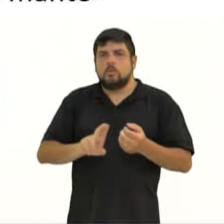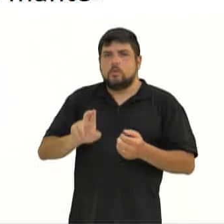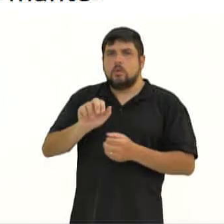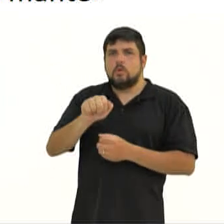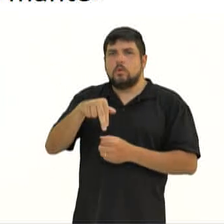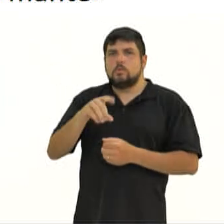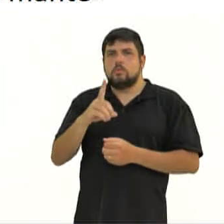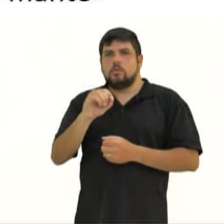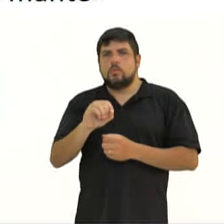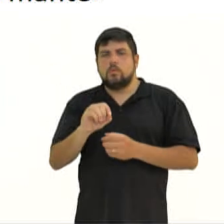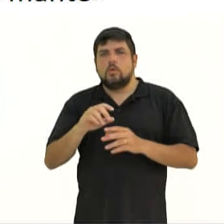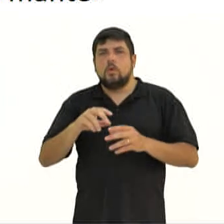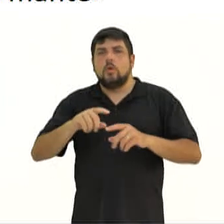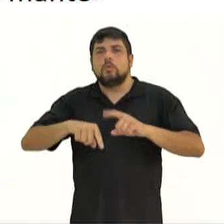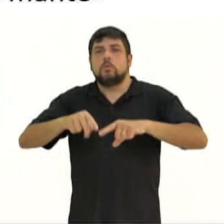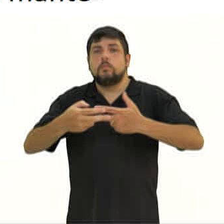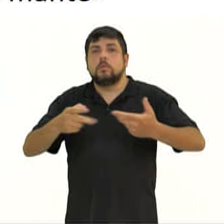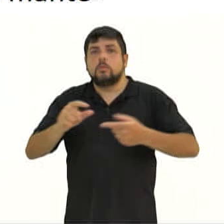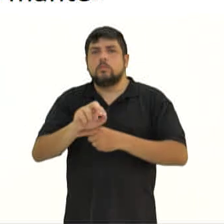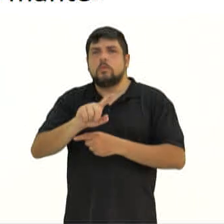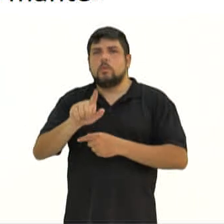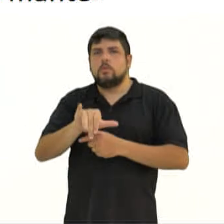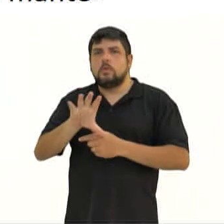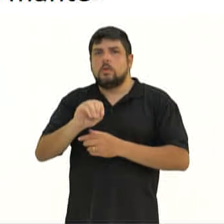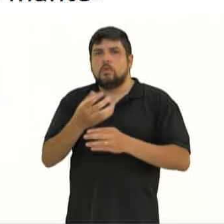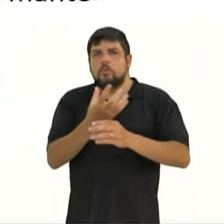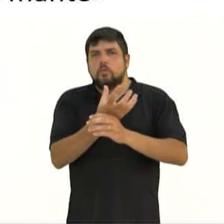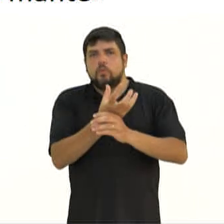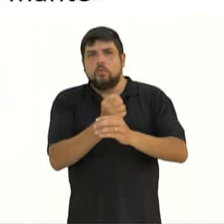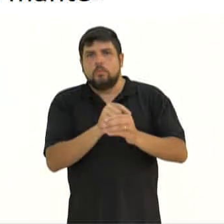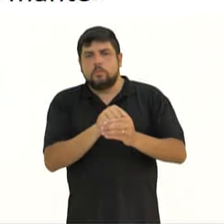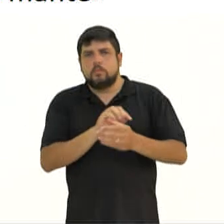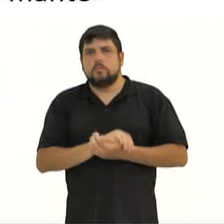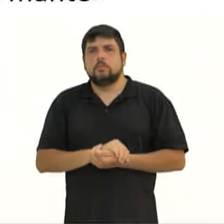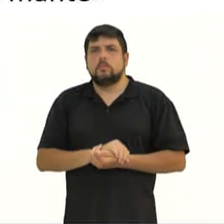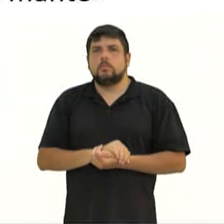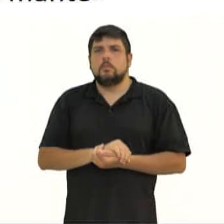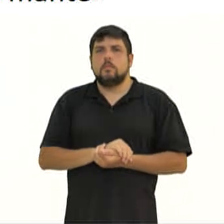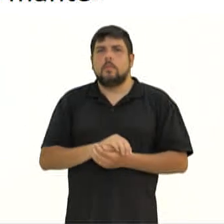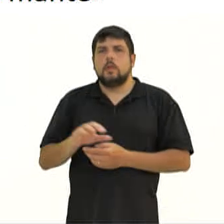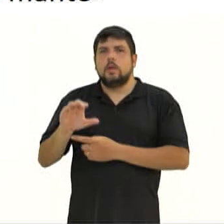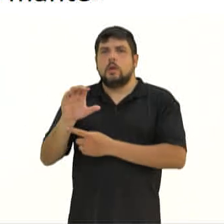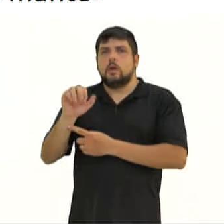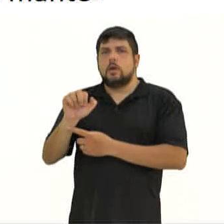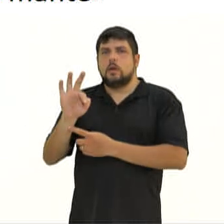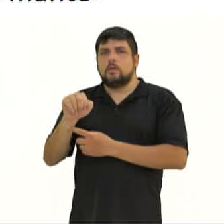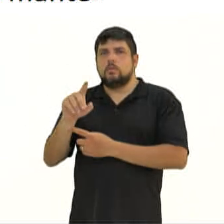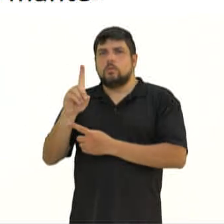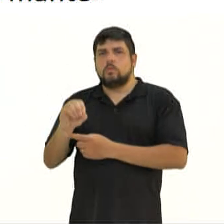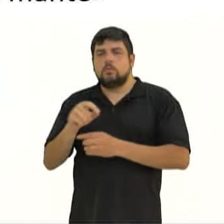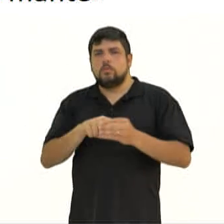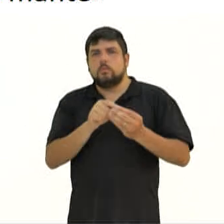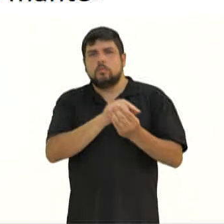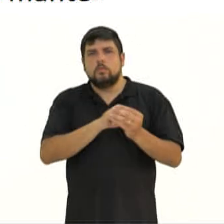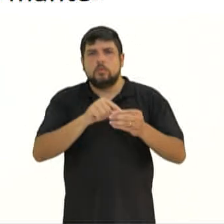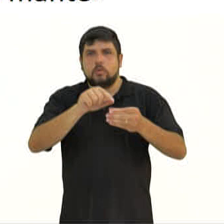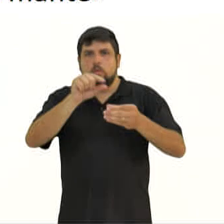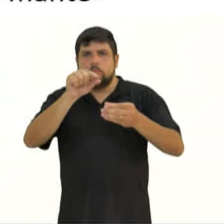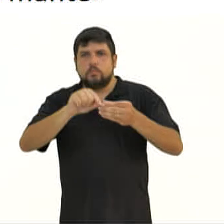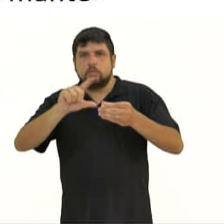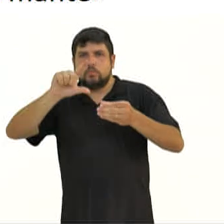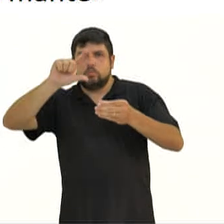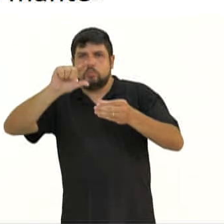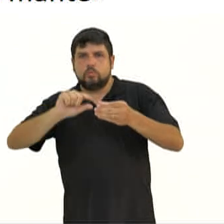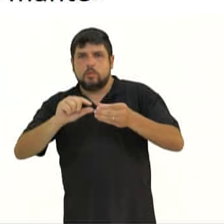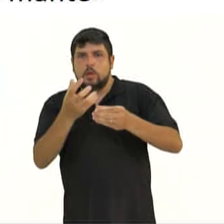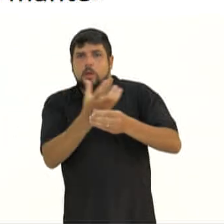zinco sólido, que vai sofrer oxidação. No cátodo, o polo da pilha que sofre o processo de redução, ou seja, aquele